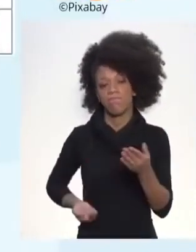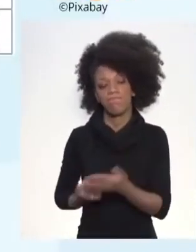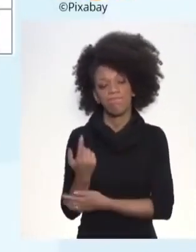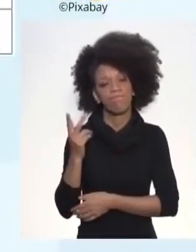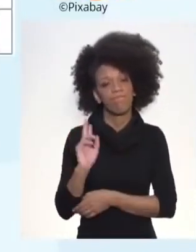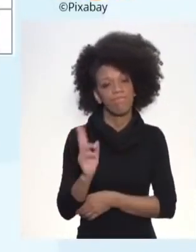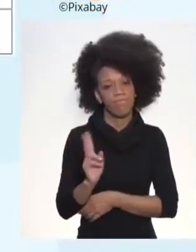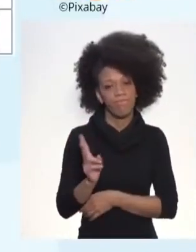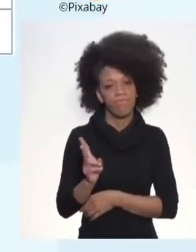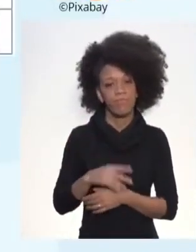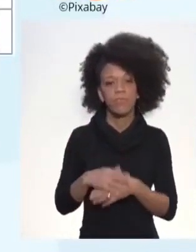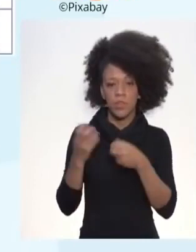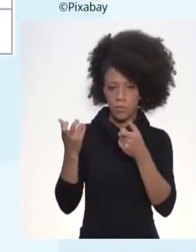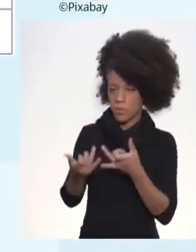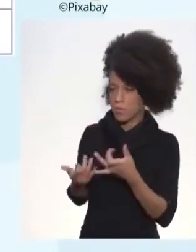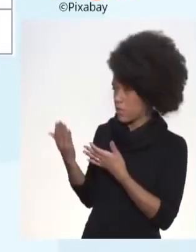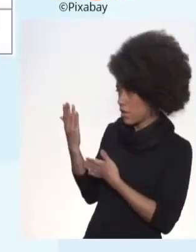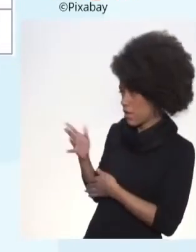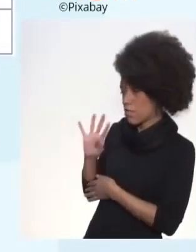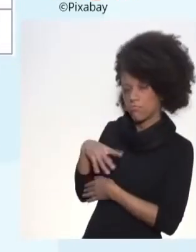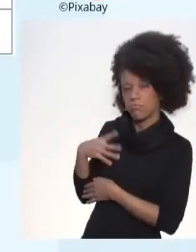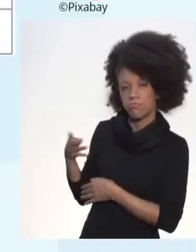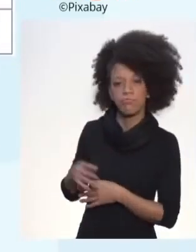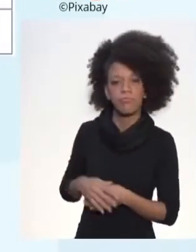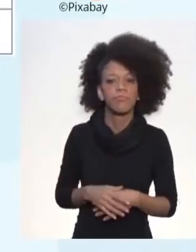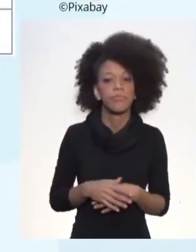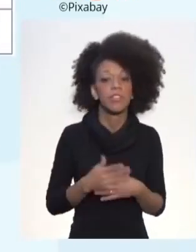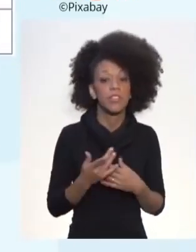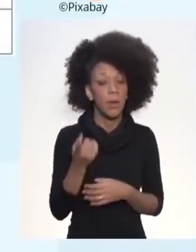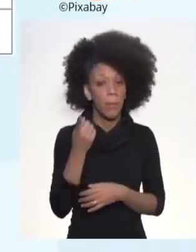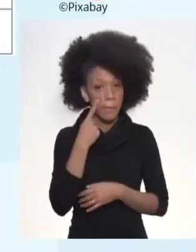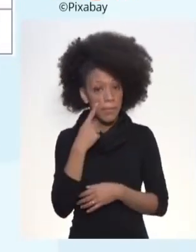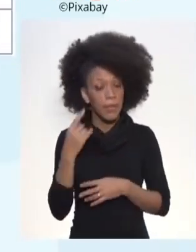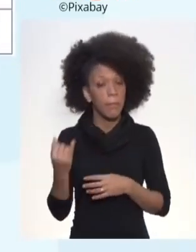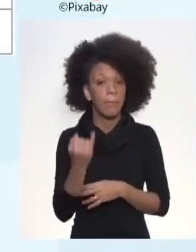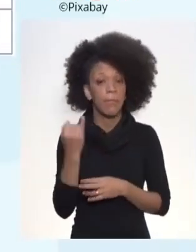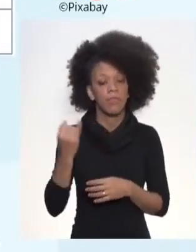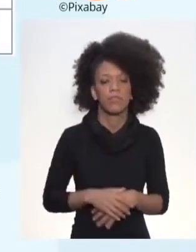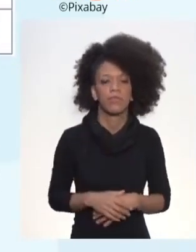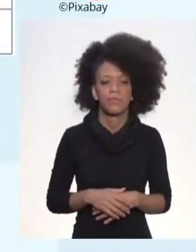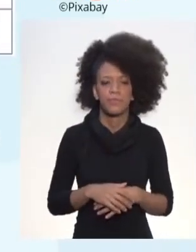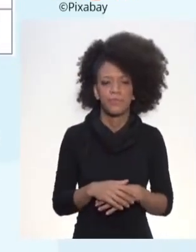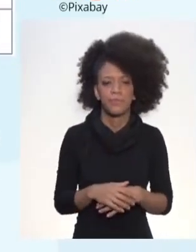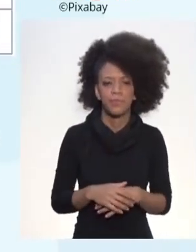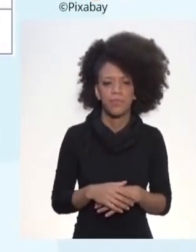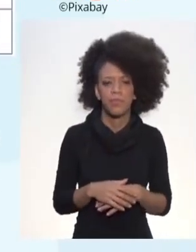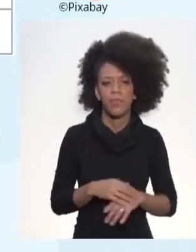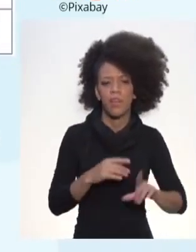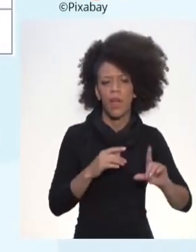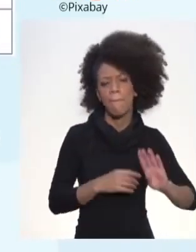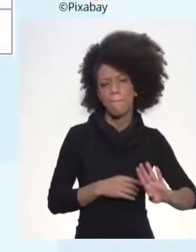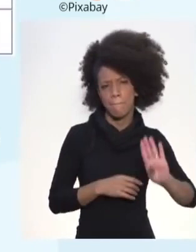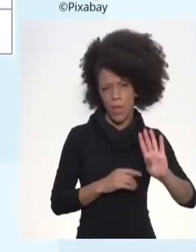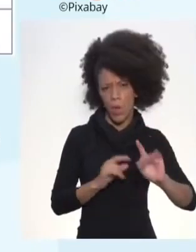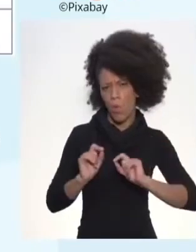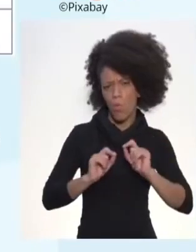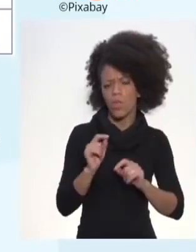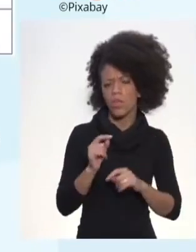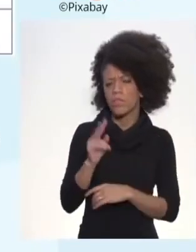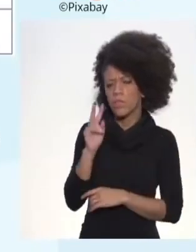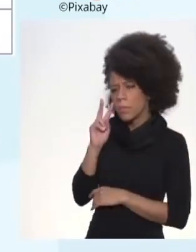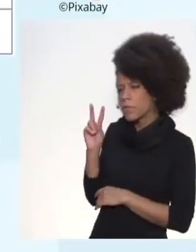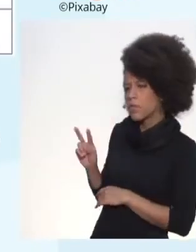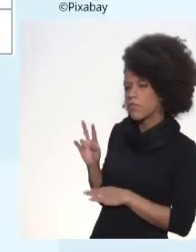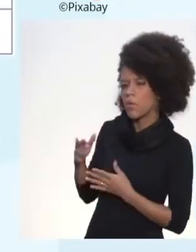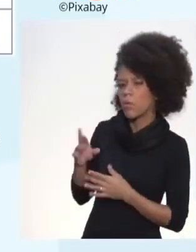né? Como bem descreve a tabela, tá? E essa observação é extremamente importante. Vamos lá? Vamos dar sequência? Na letra B. O que você